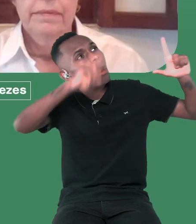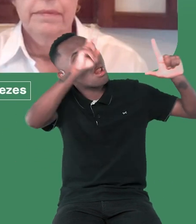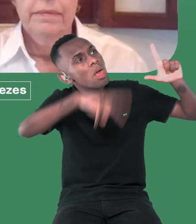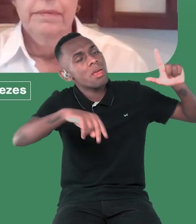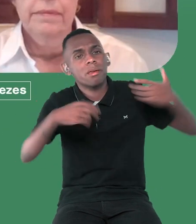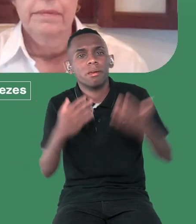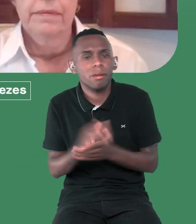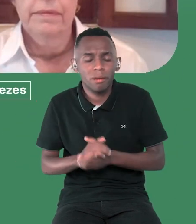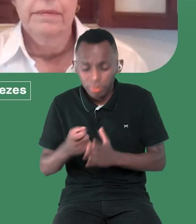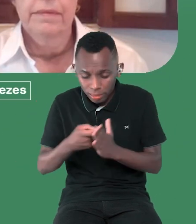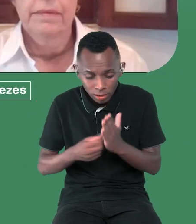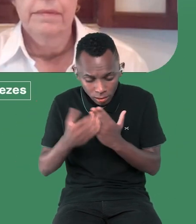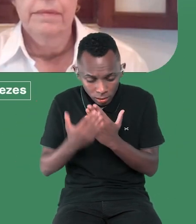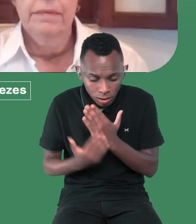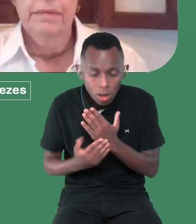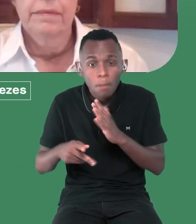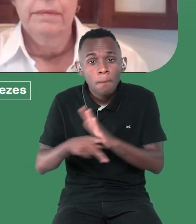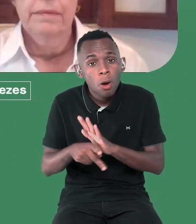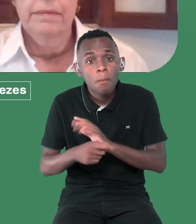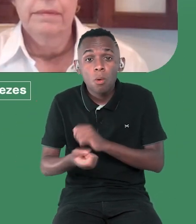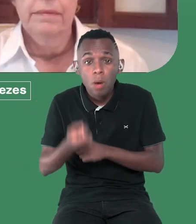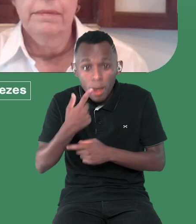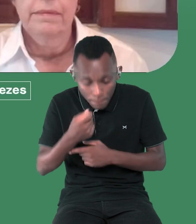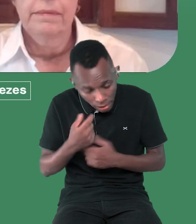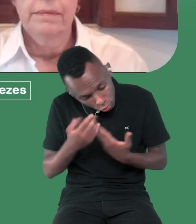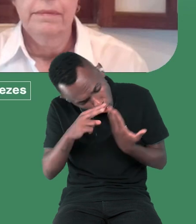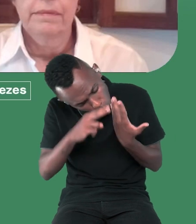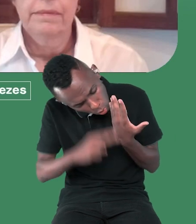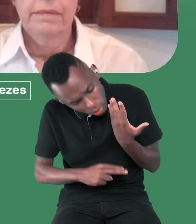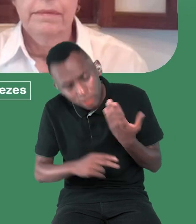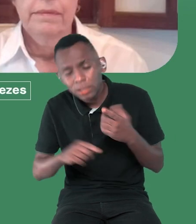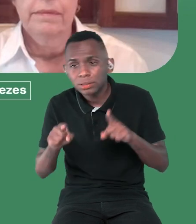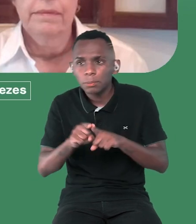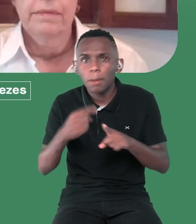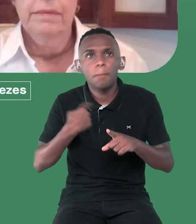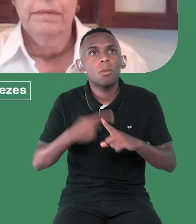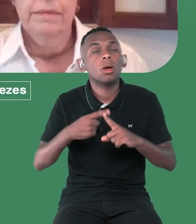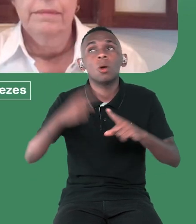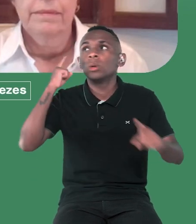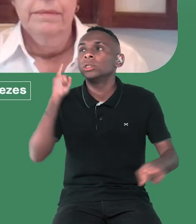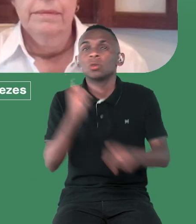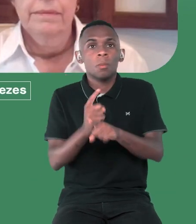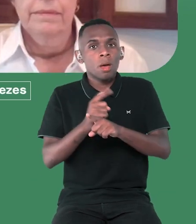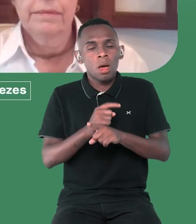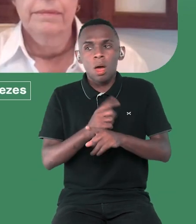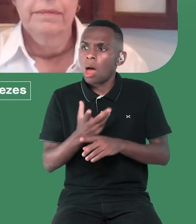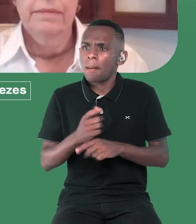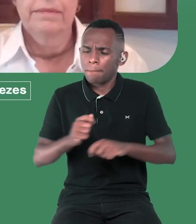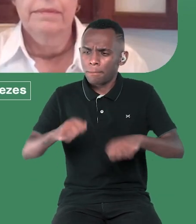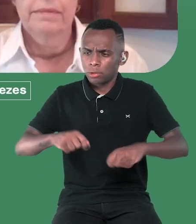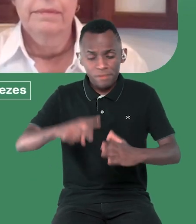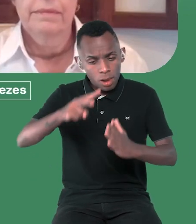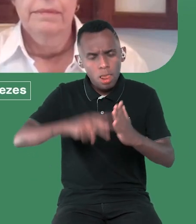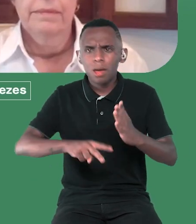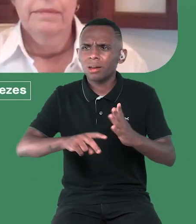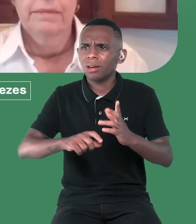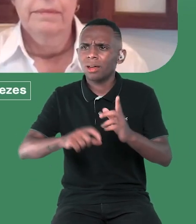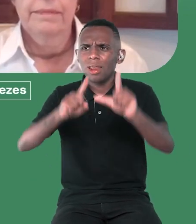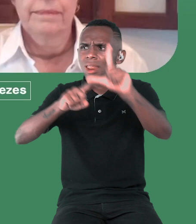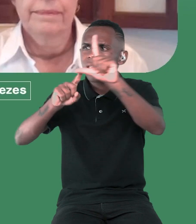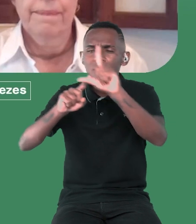mão, que tivesse letra, eu lia, porque para mim foi uma descoberta maravilhosa essa história de que você juntava as letras